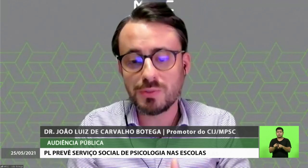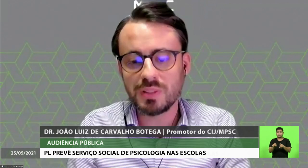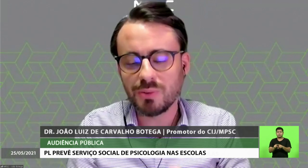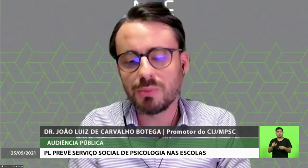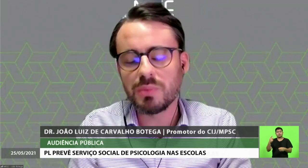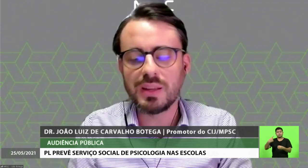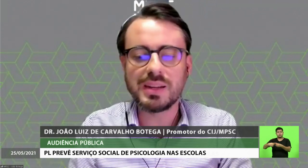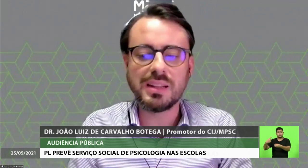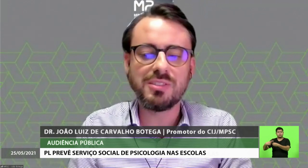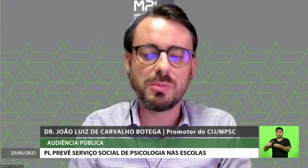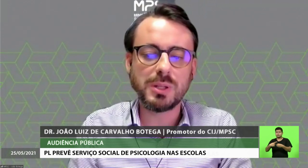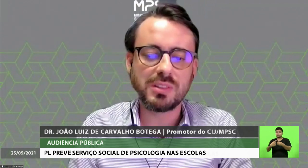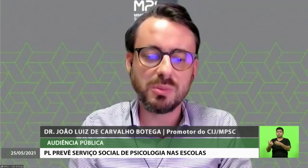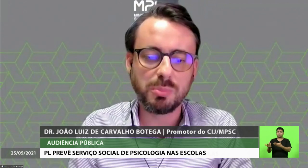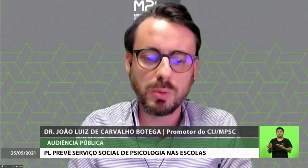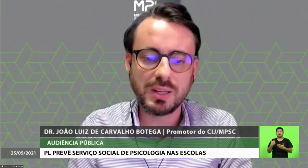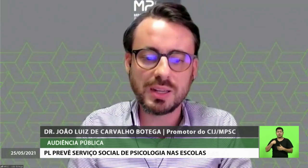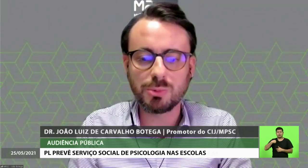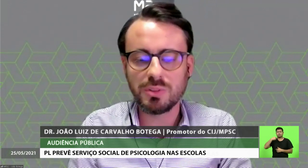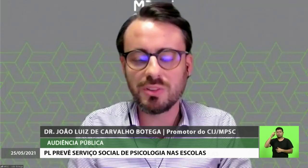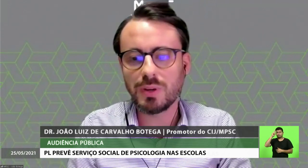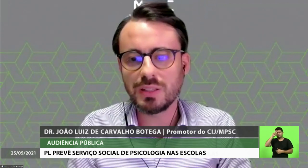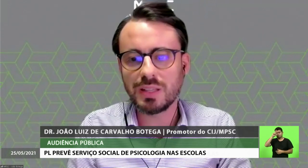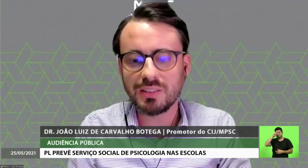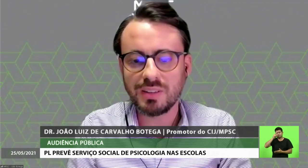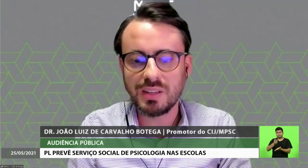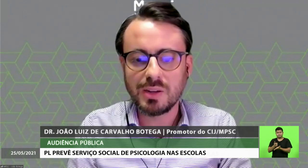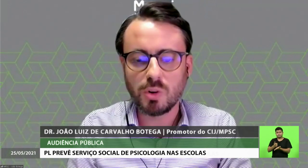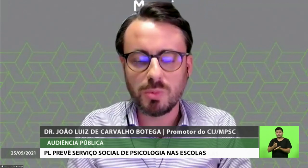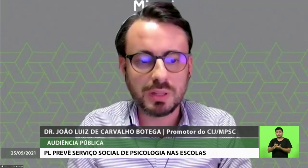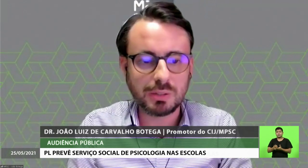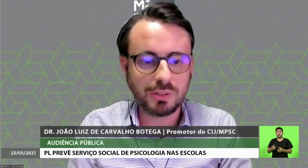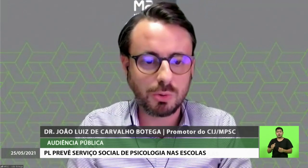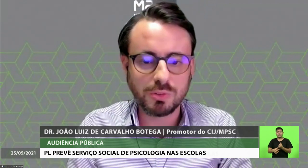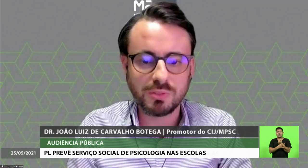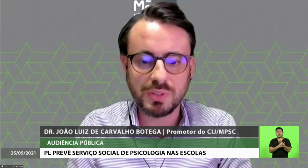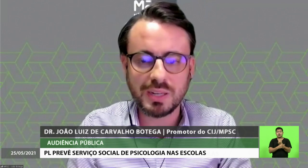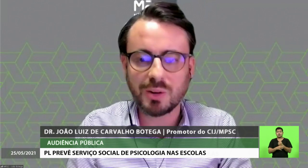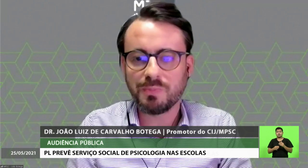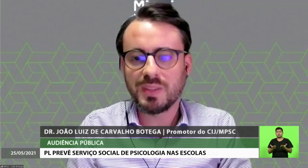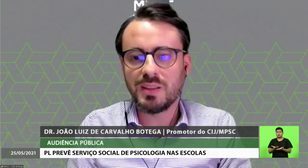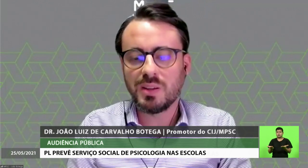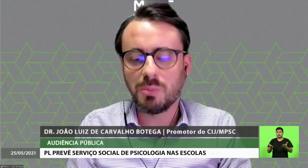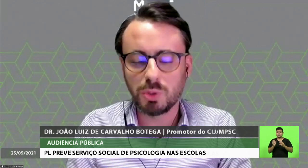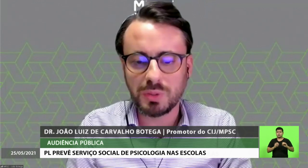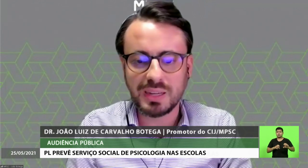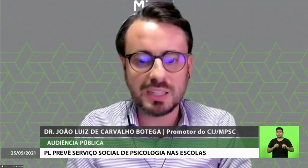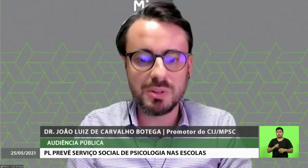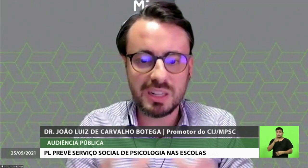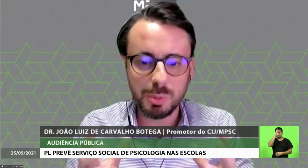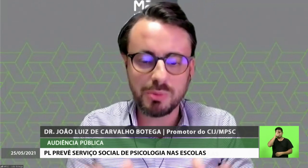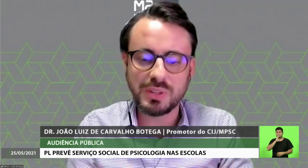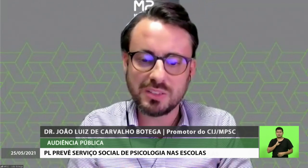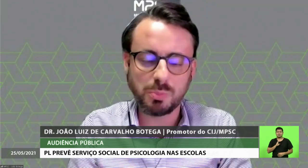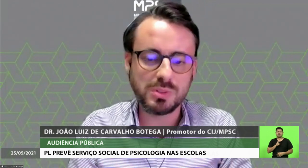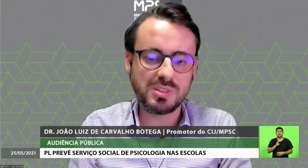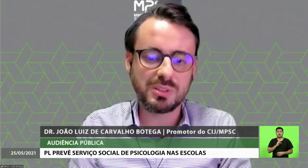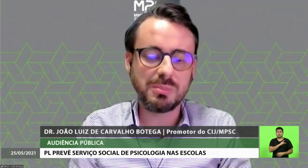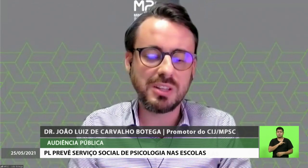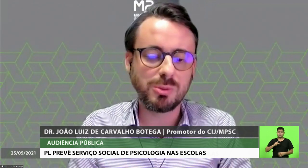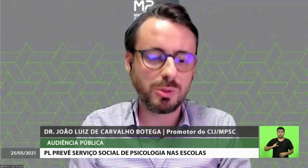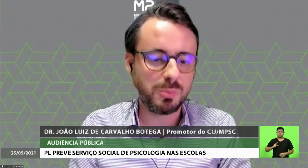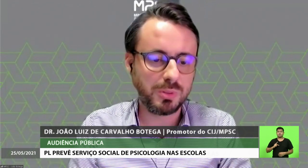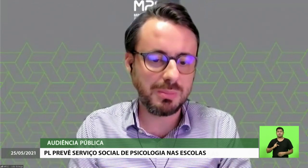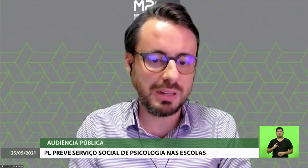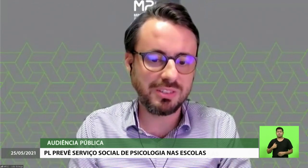e com isso, então, garantir uma educação pública, gratuita e de qualidade, como manda a nossa Constituição Federal. Muito obrigado, o Ministério Público fica à